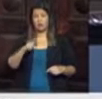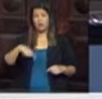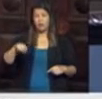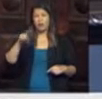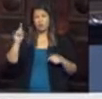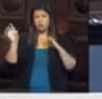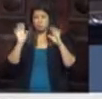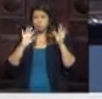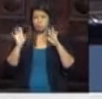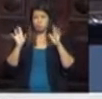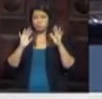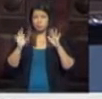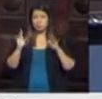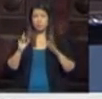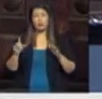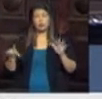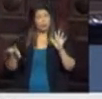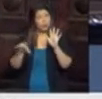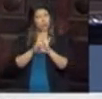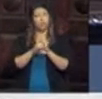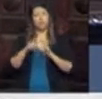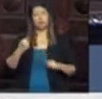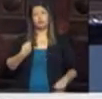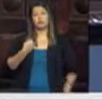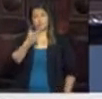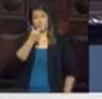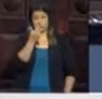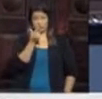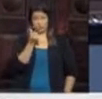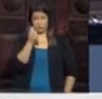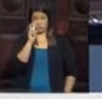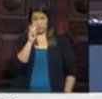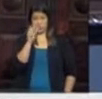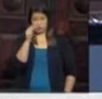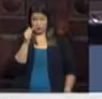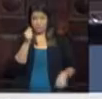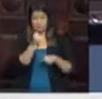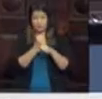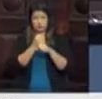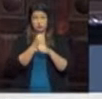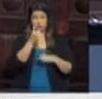alíquota. A Lei 2657 de 96,